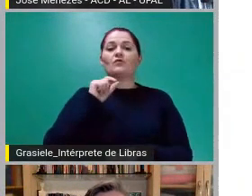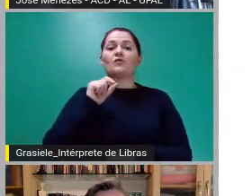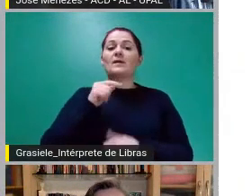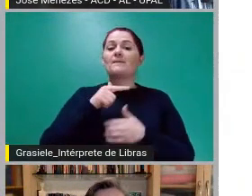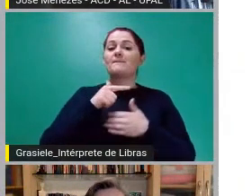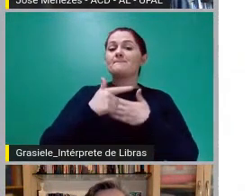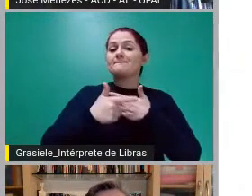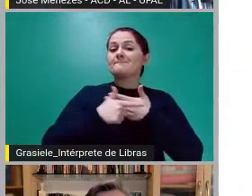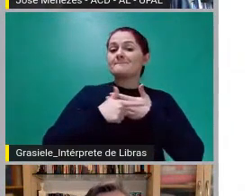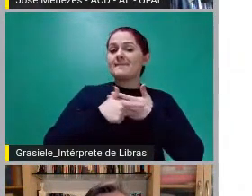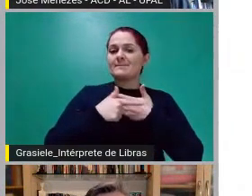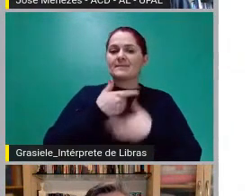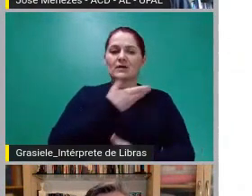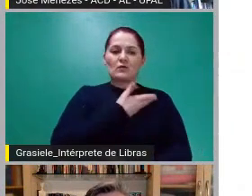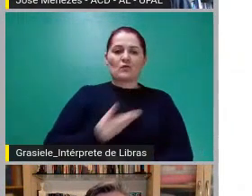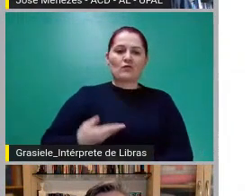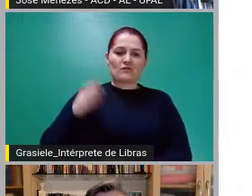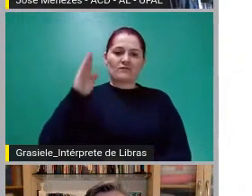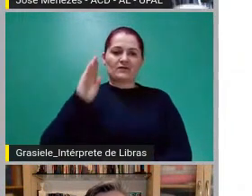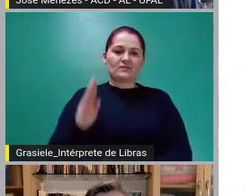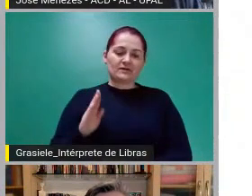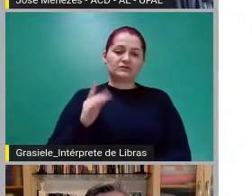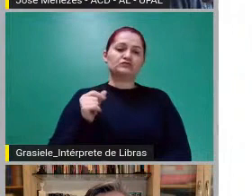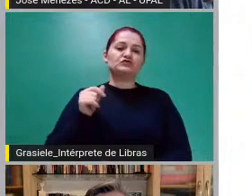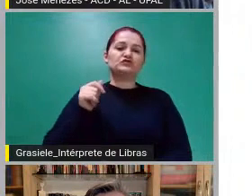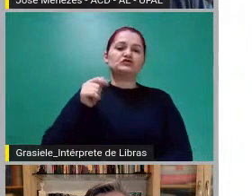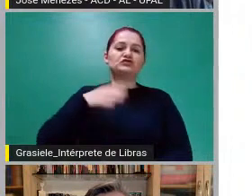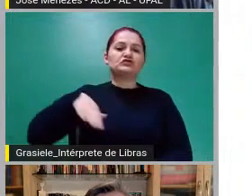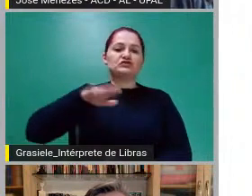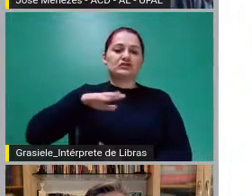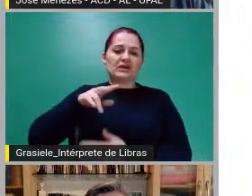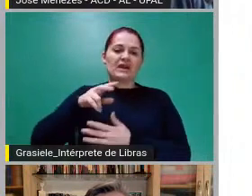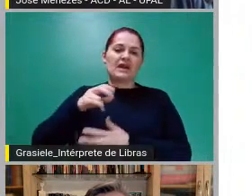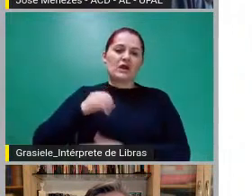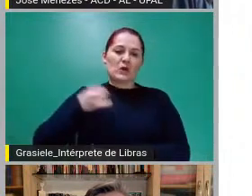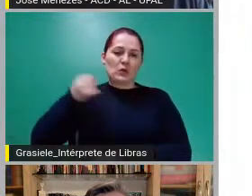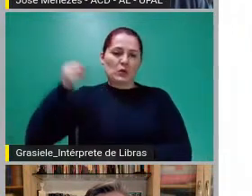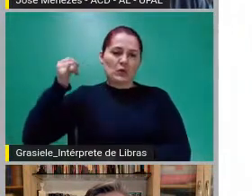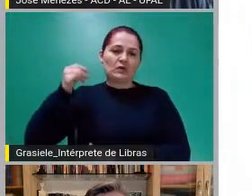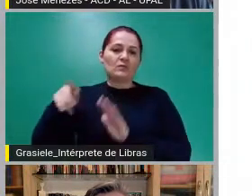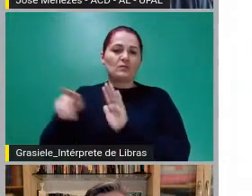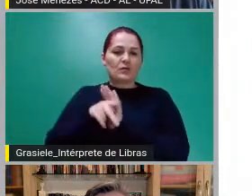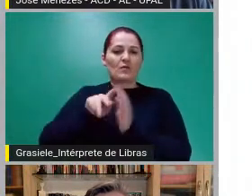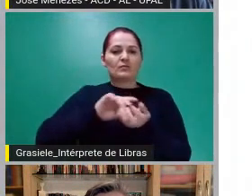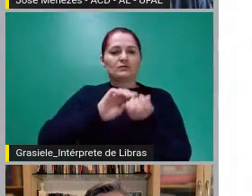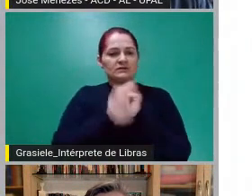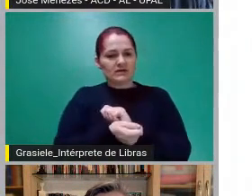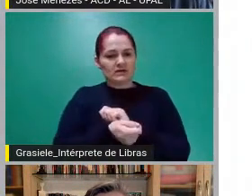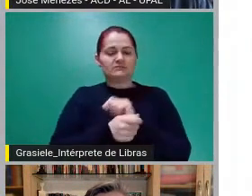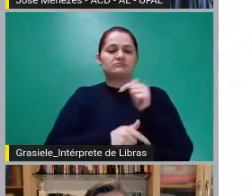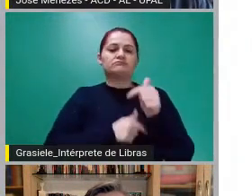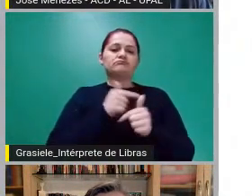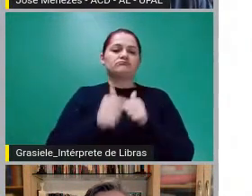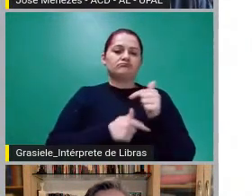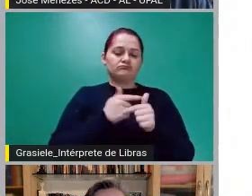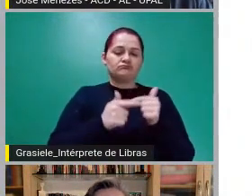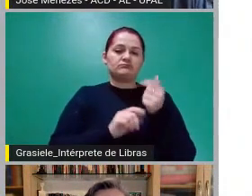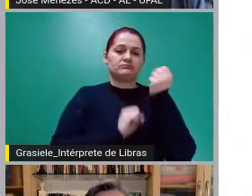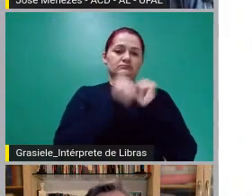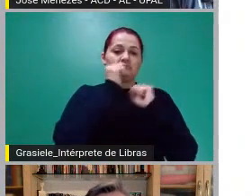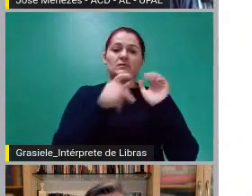capital inativo, vindo do euromercado, em capital produtivo por conta e risco